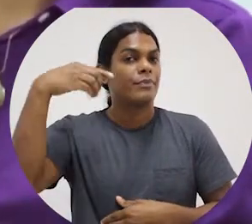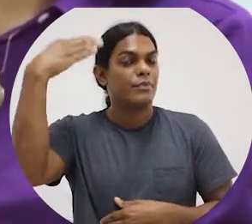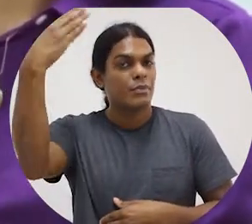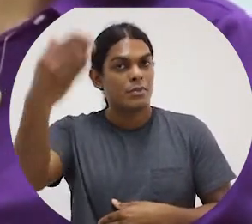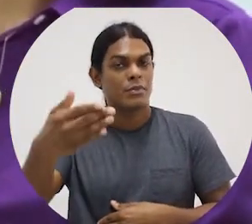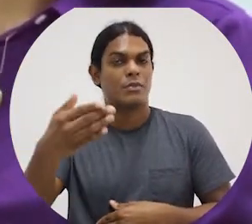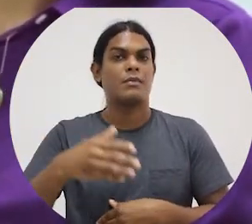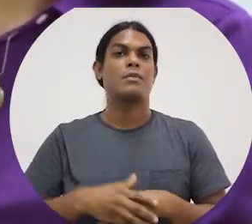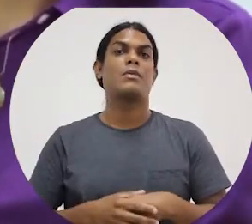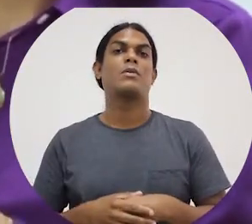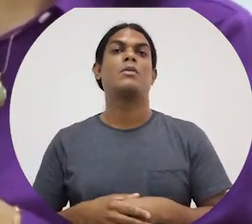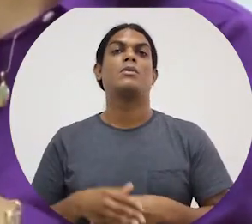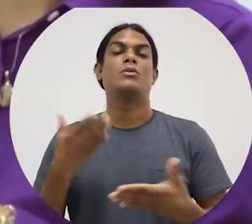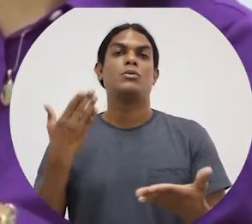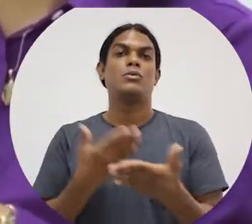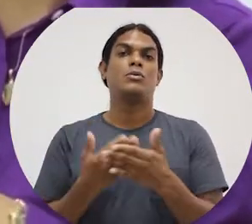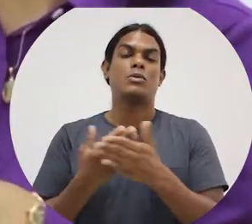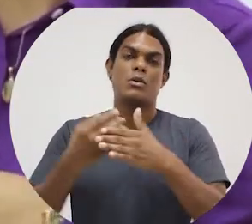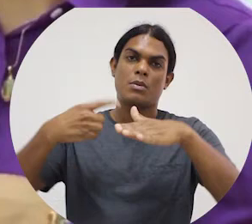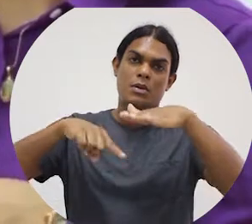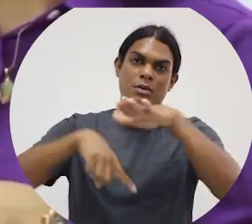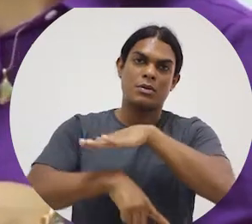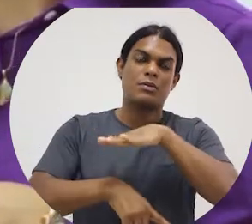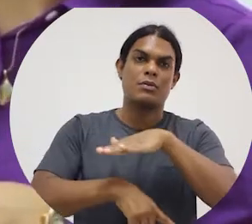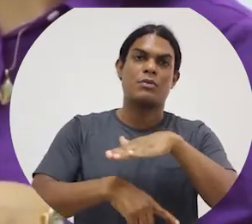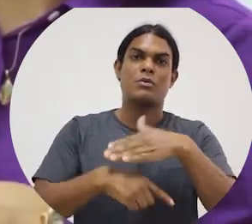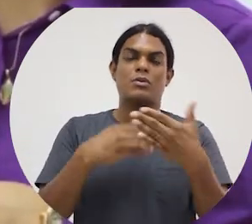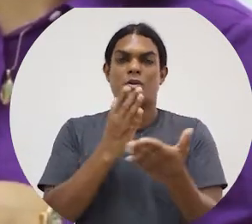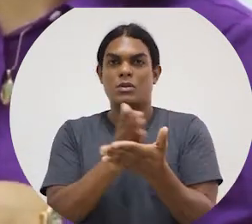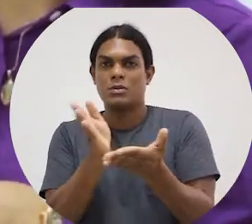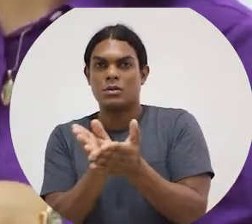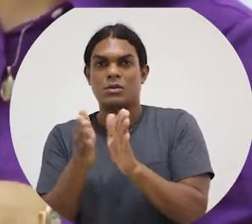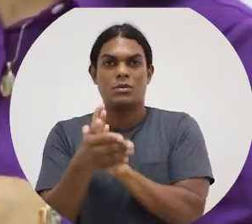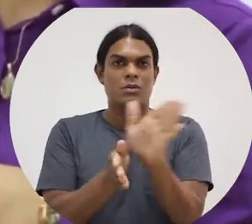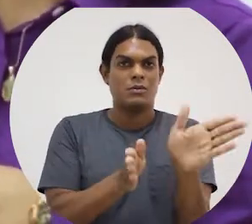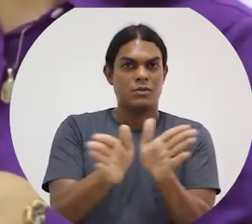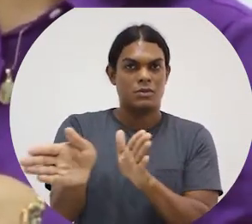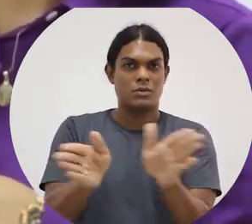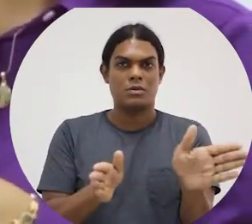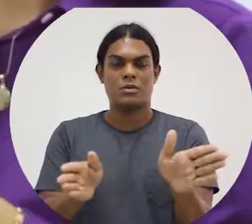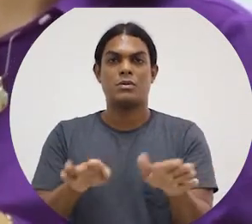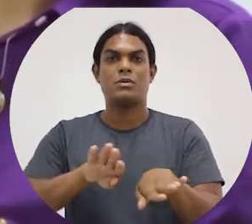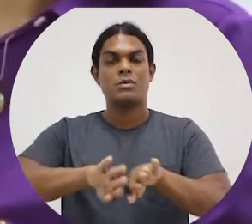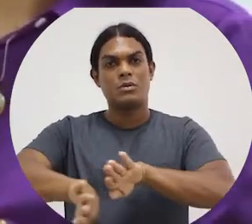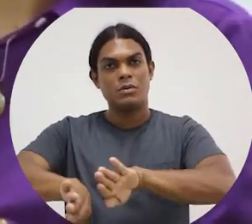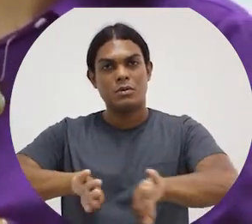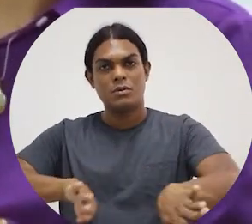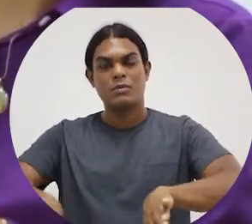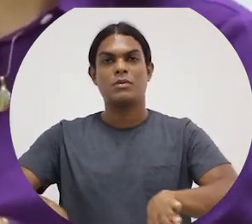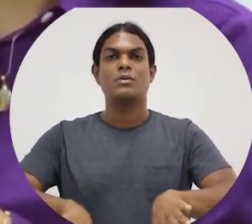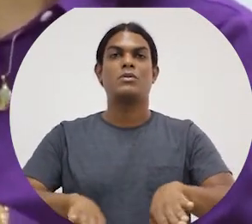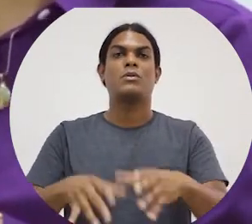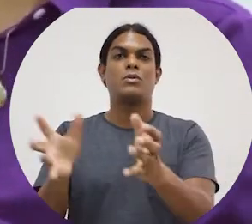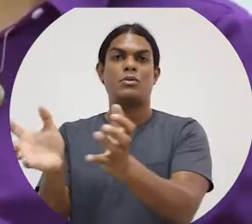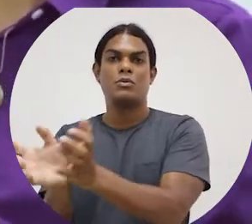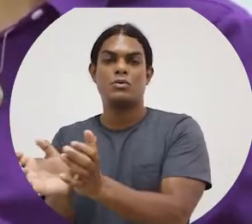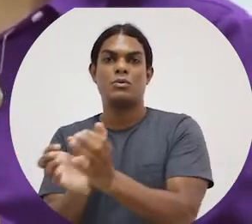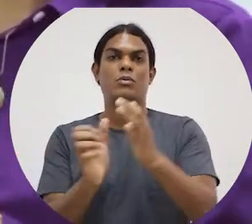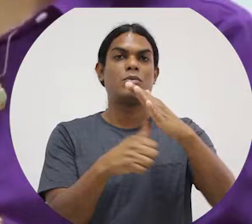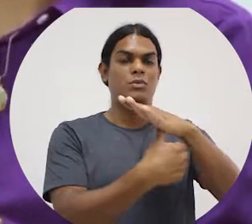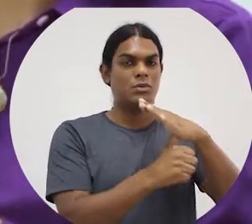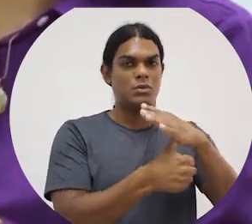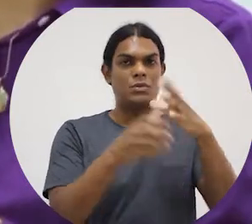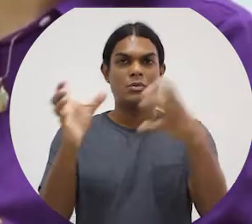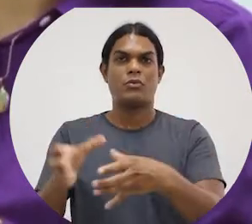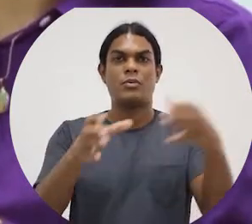um detalhamento maior sobre definição e divisão de grupos de clientes quando falarmos de custos voltados para a